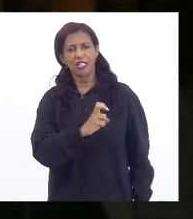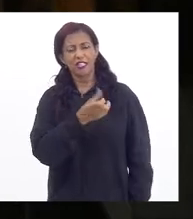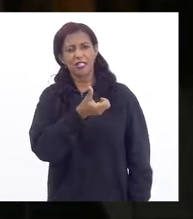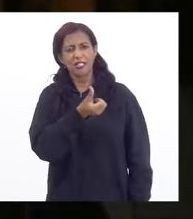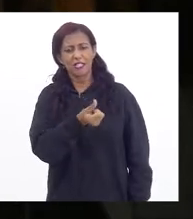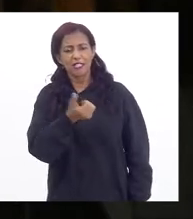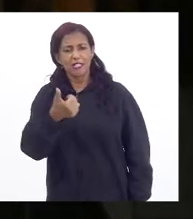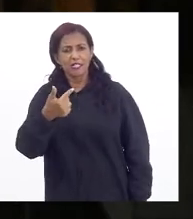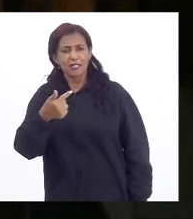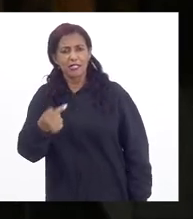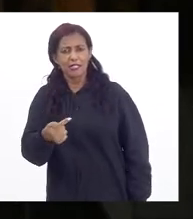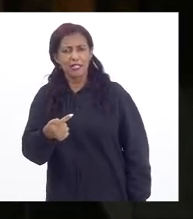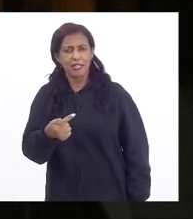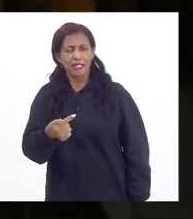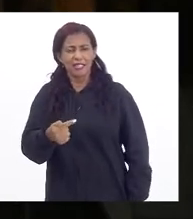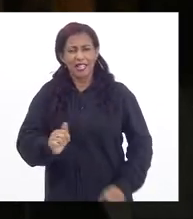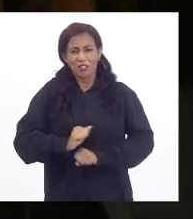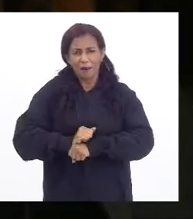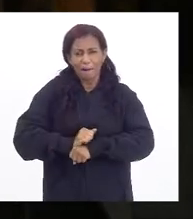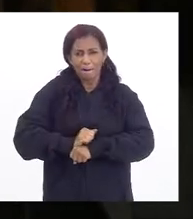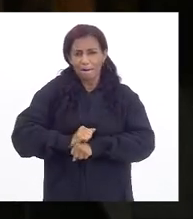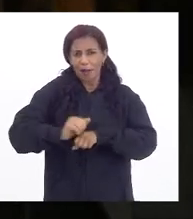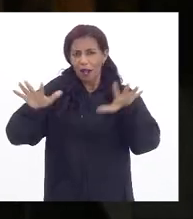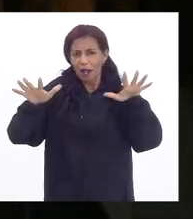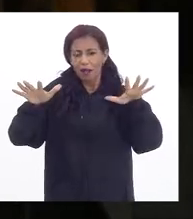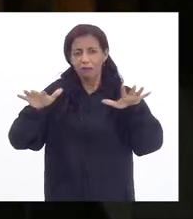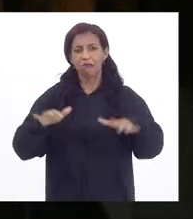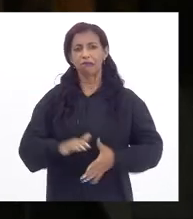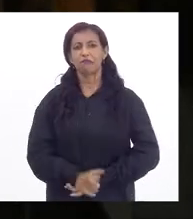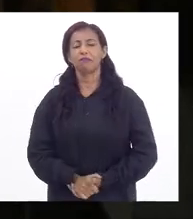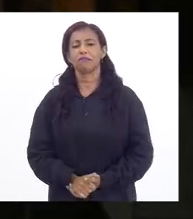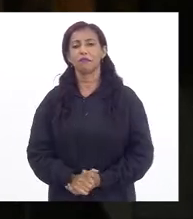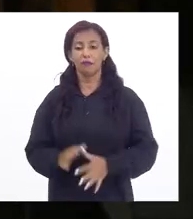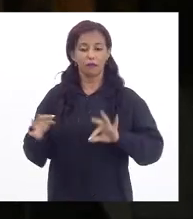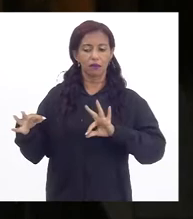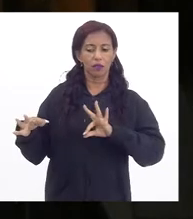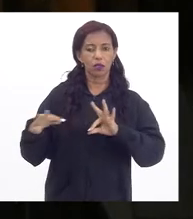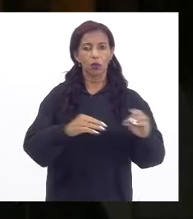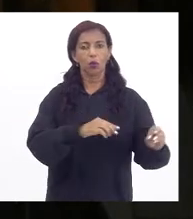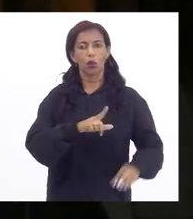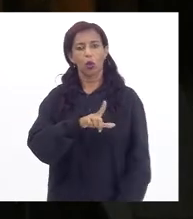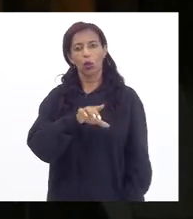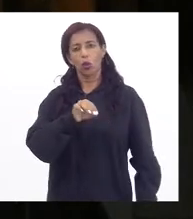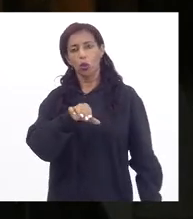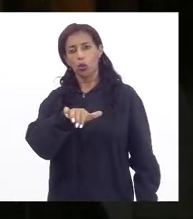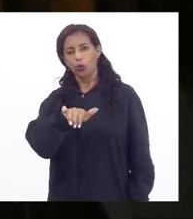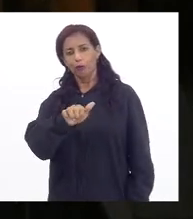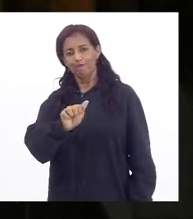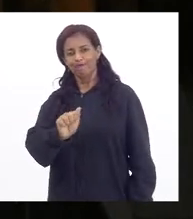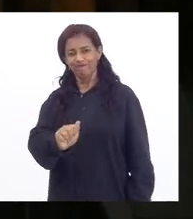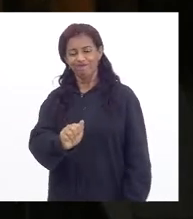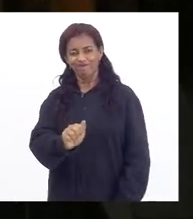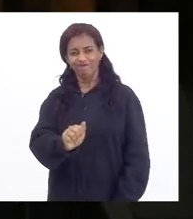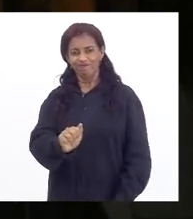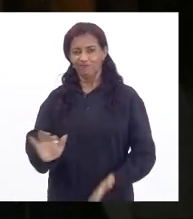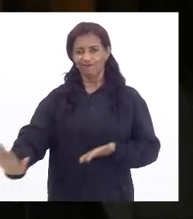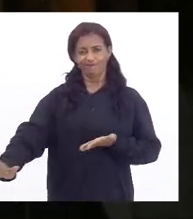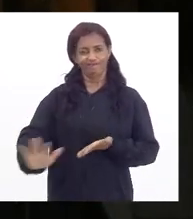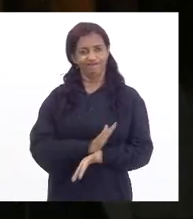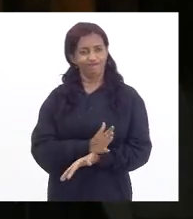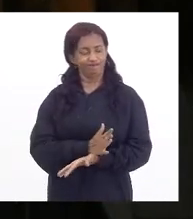e 17, explodiu de vez. E todas as LOAs foram